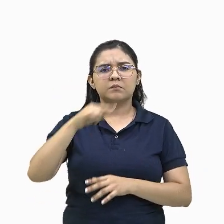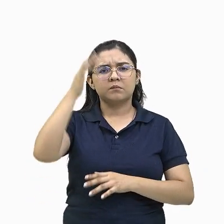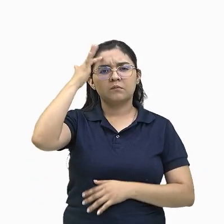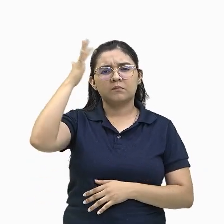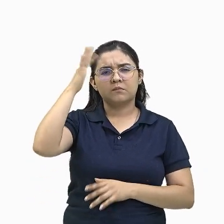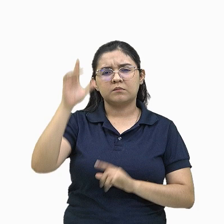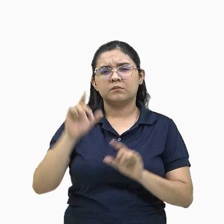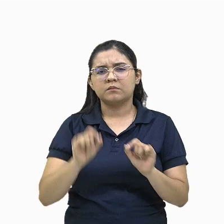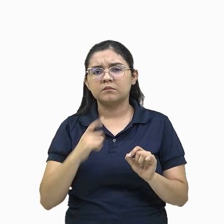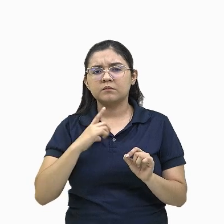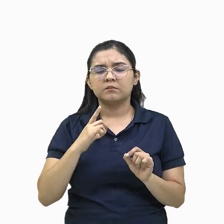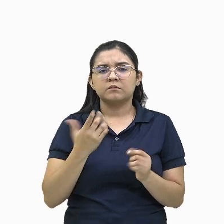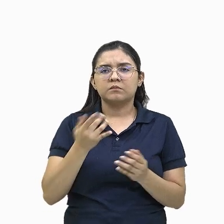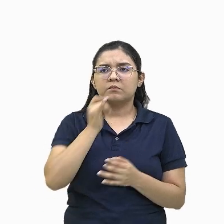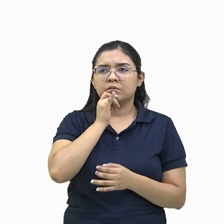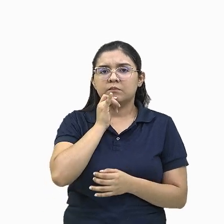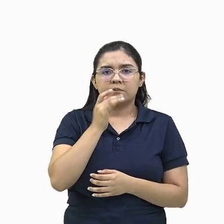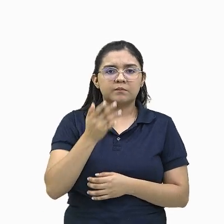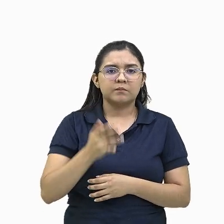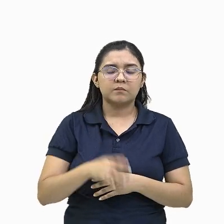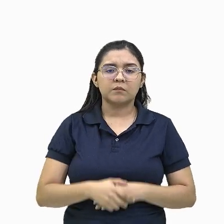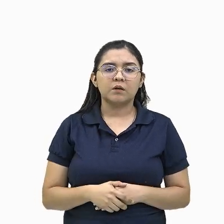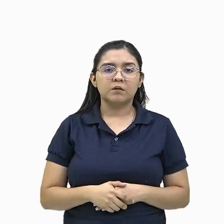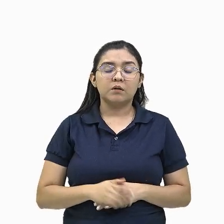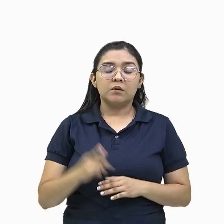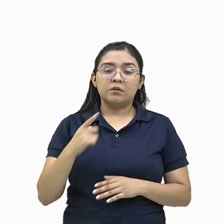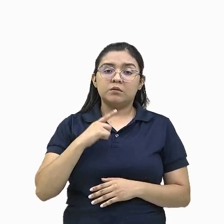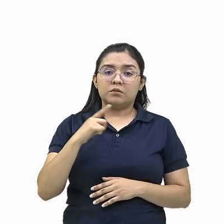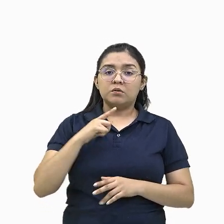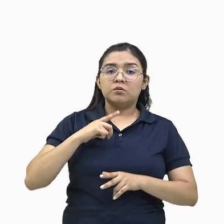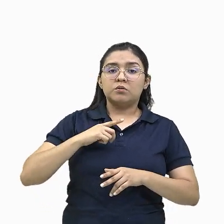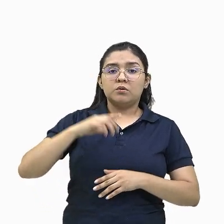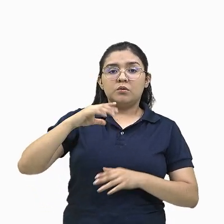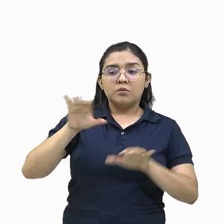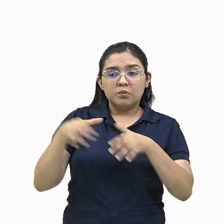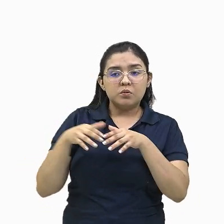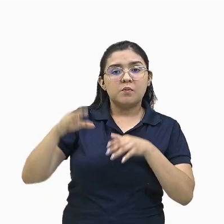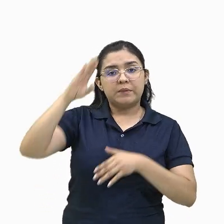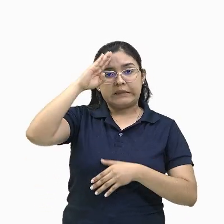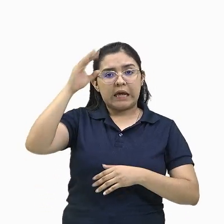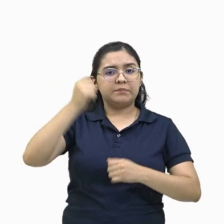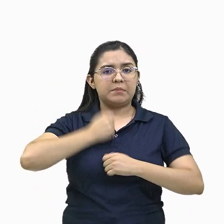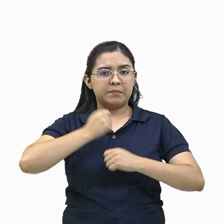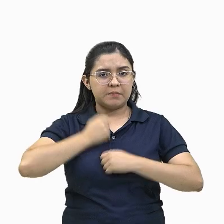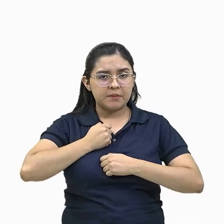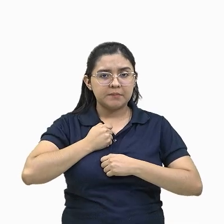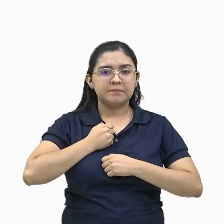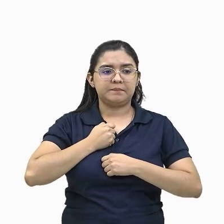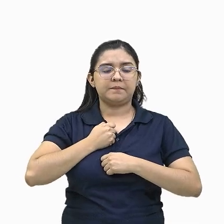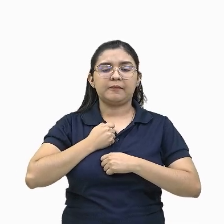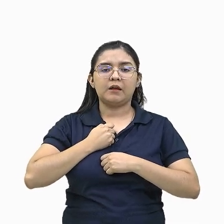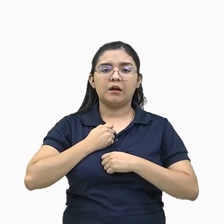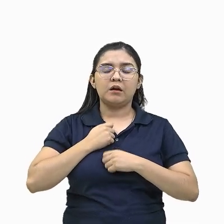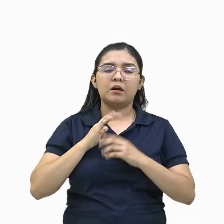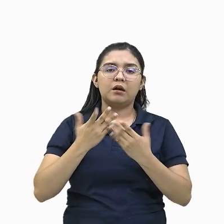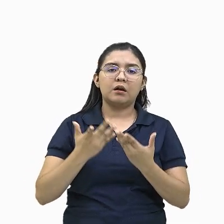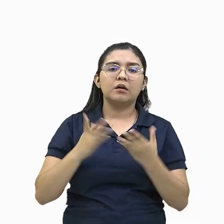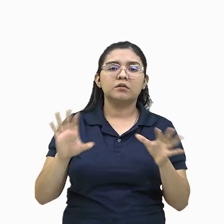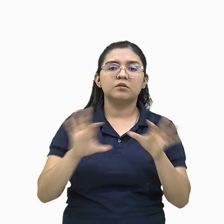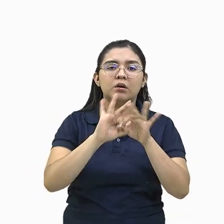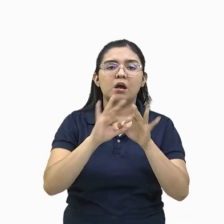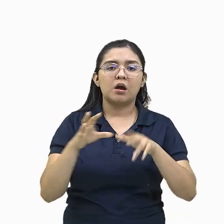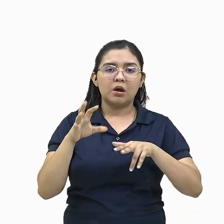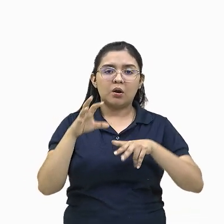com isso, colocando a presença, né, dos militares e dos soldados que eram ligados diretamente a quem é a